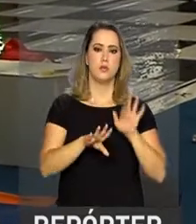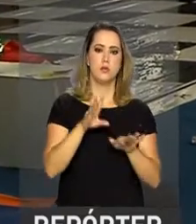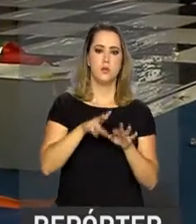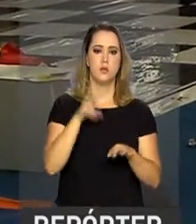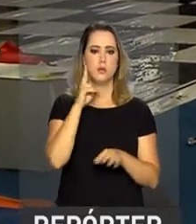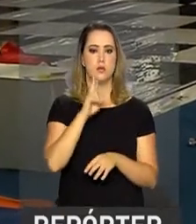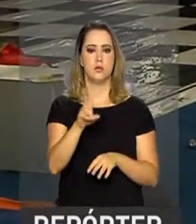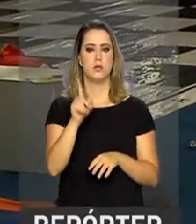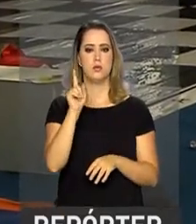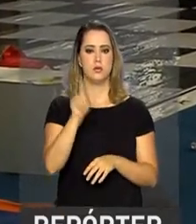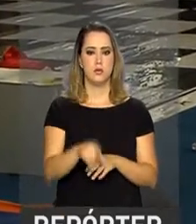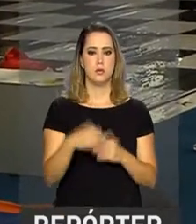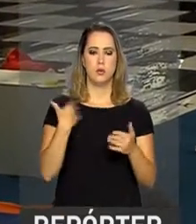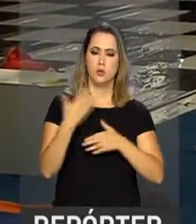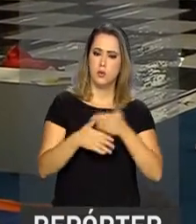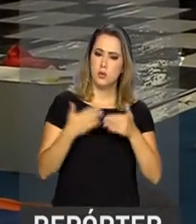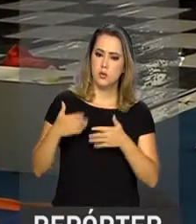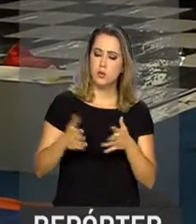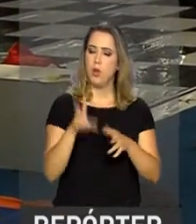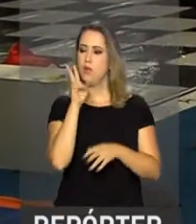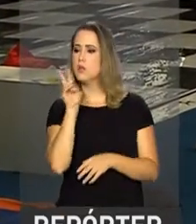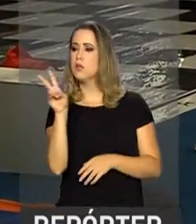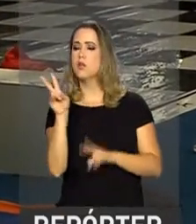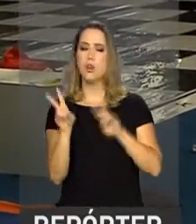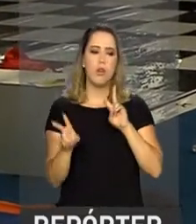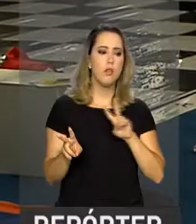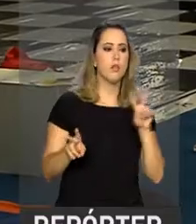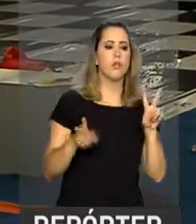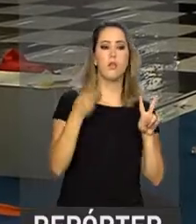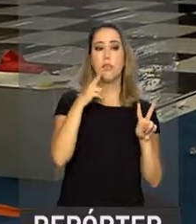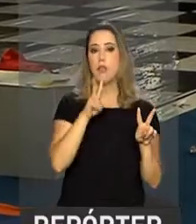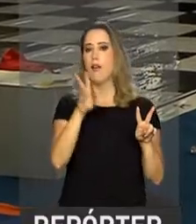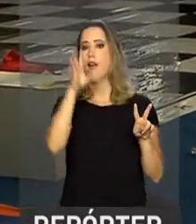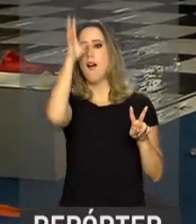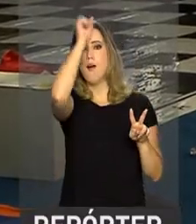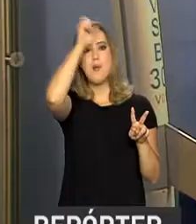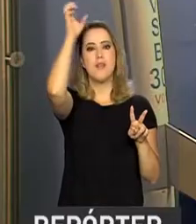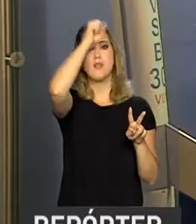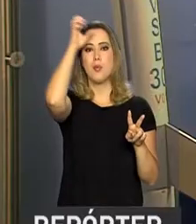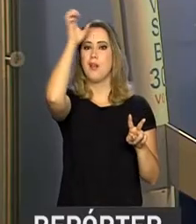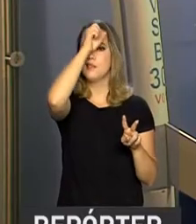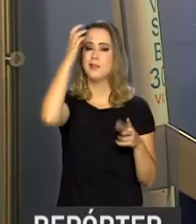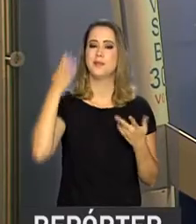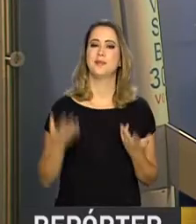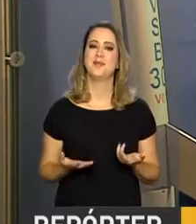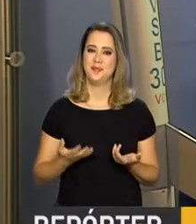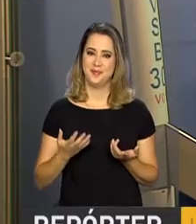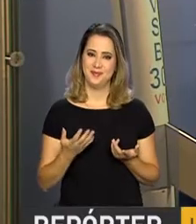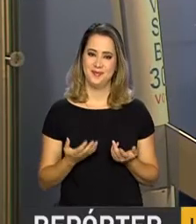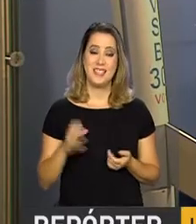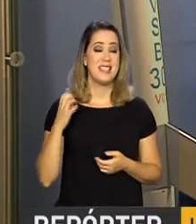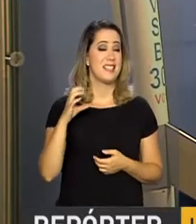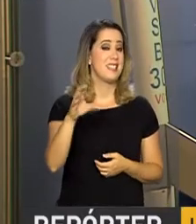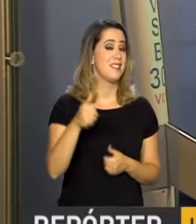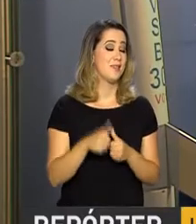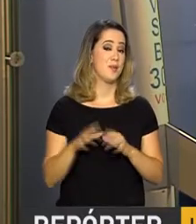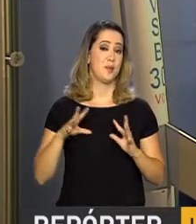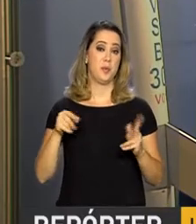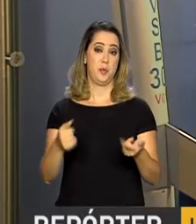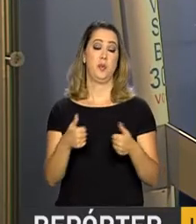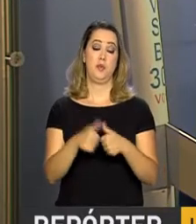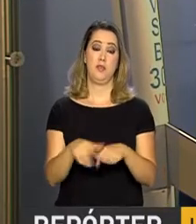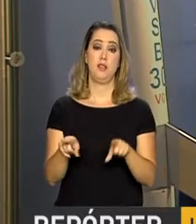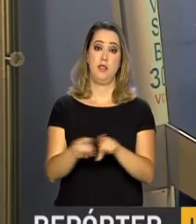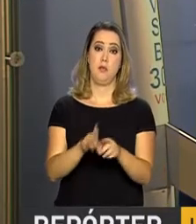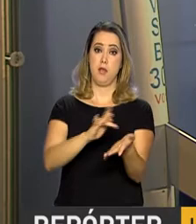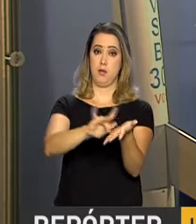Assim, vai passando por um estande, por outro, vai aprendendo inovações. Se a ciência está em tudo, está também no